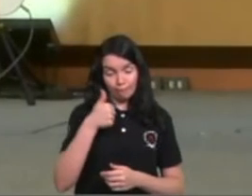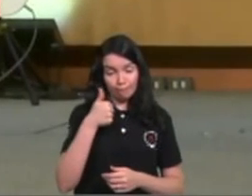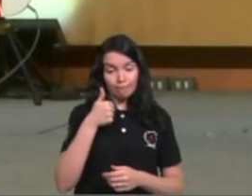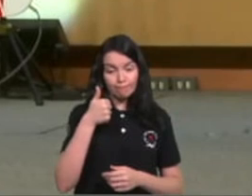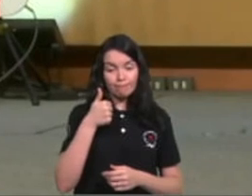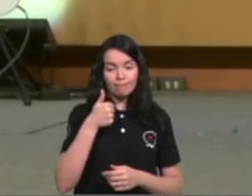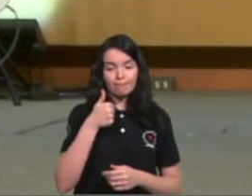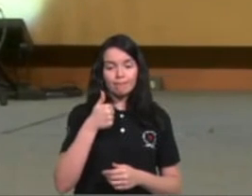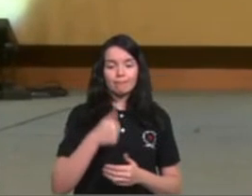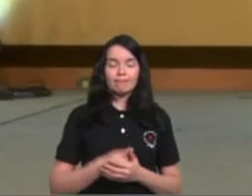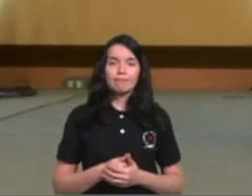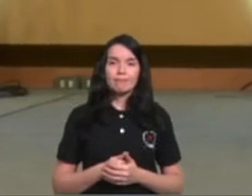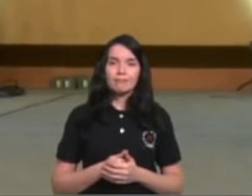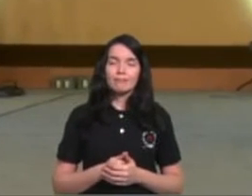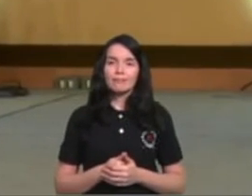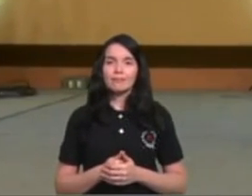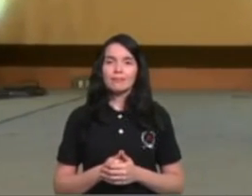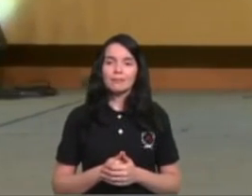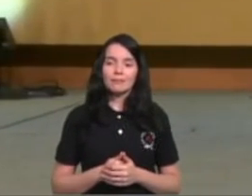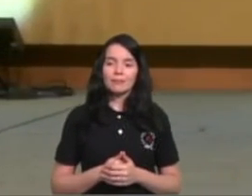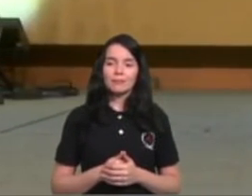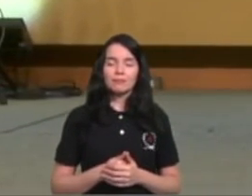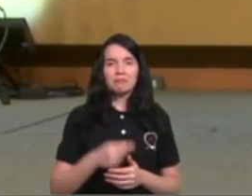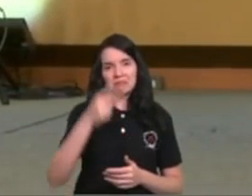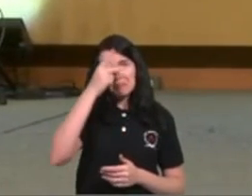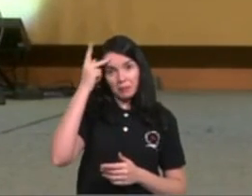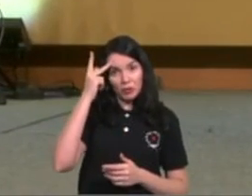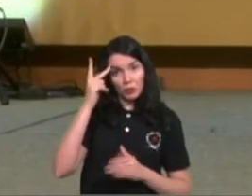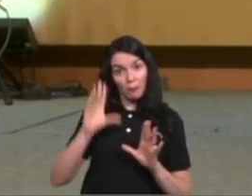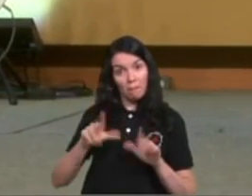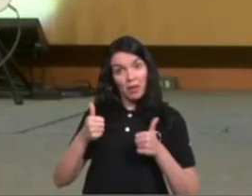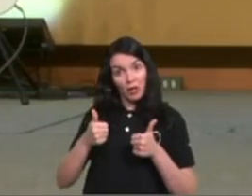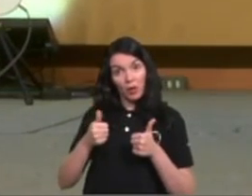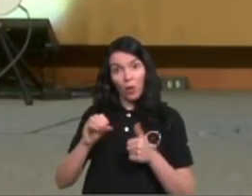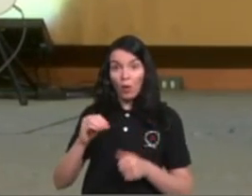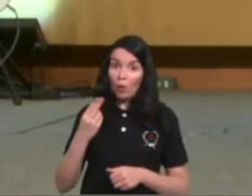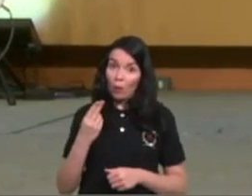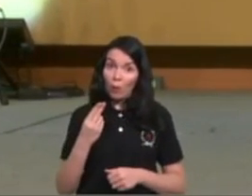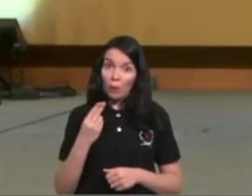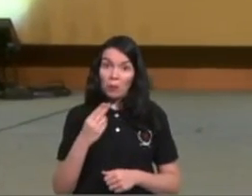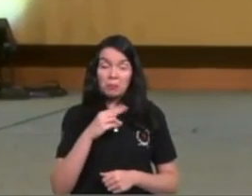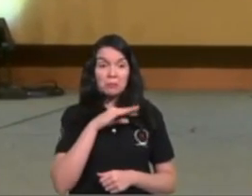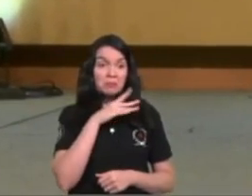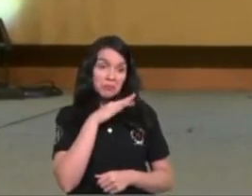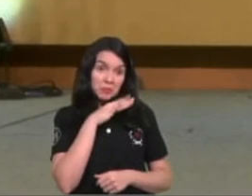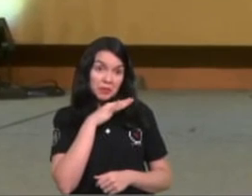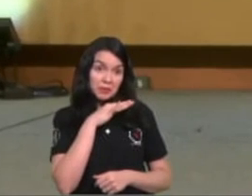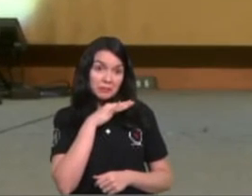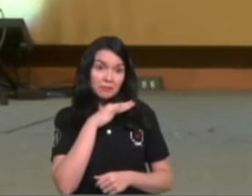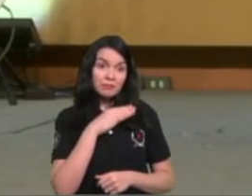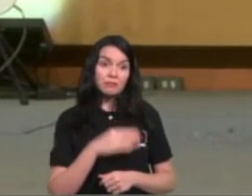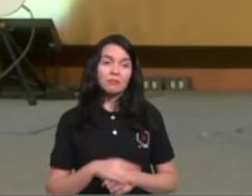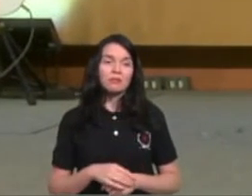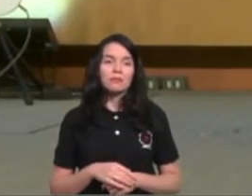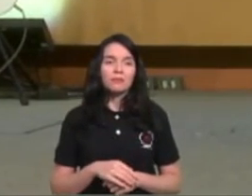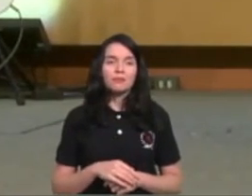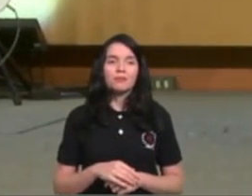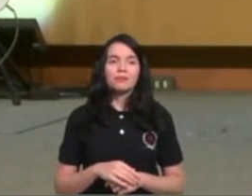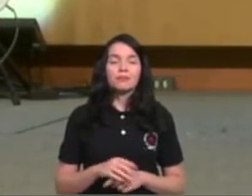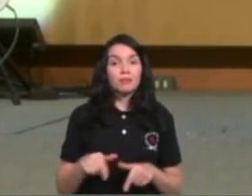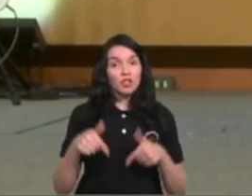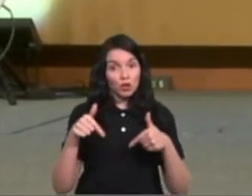primeiro pode vir a ser uma pessoa melhor ou uma pessoa pior e o que vai determinar estão as suas